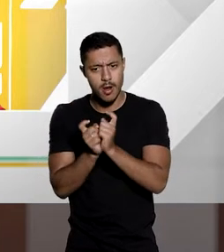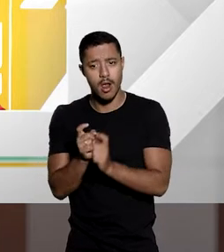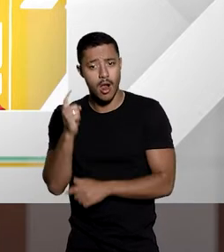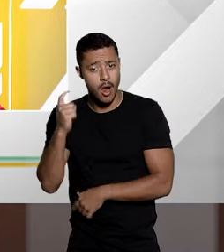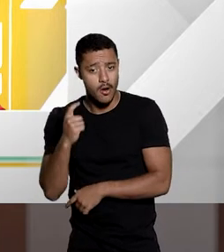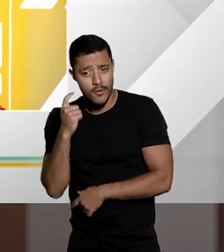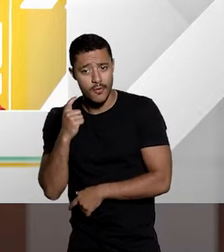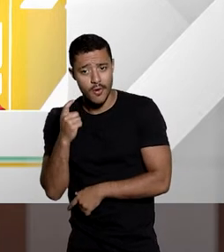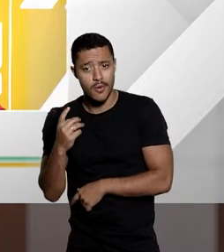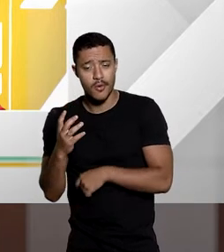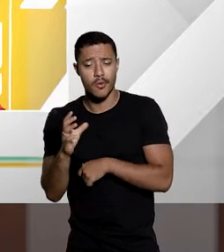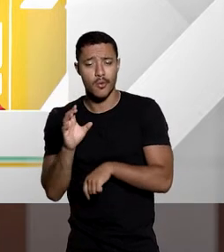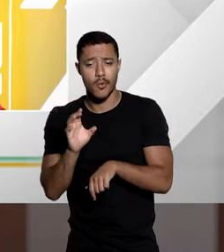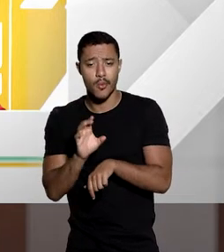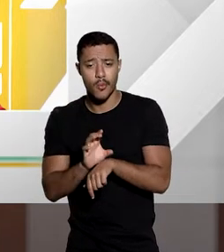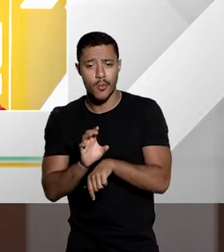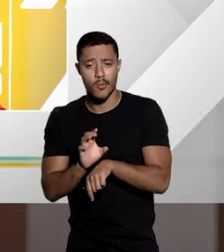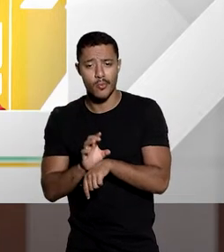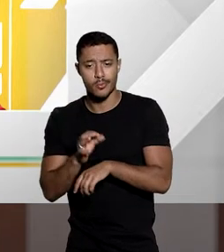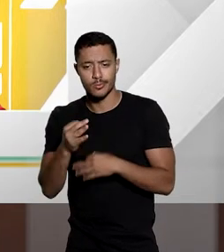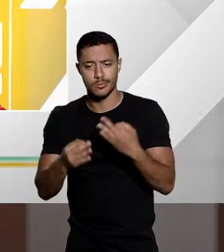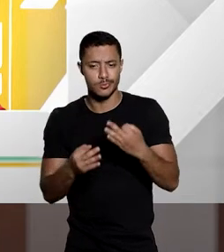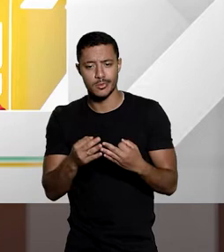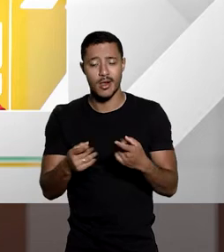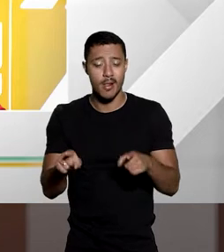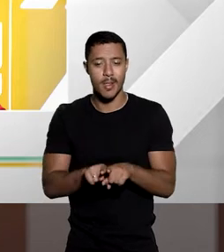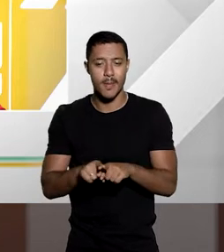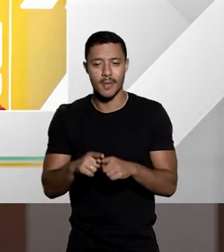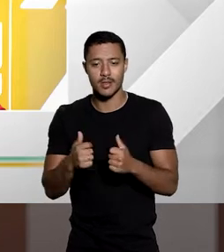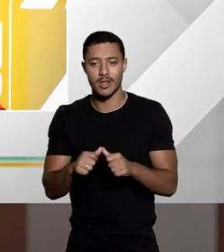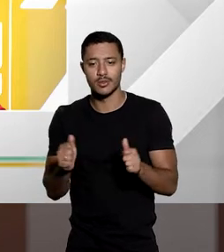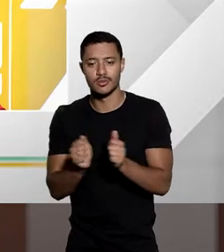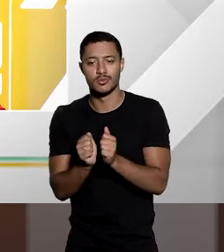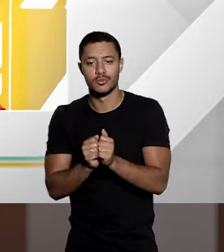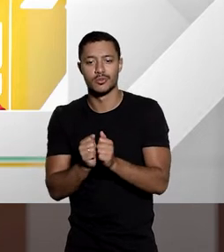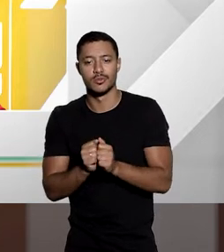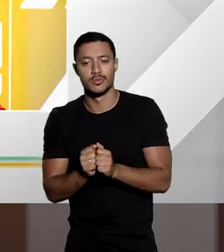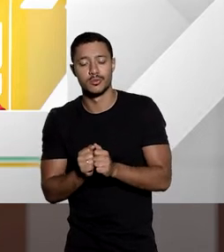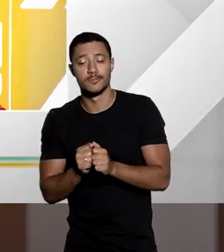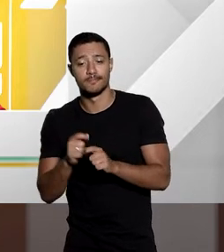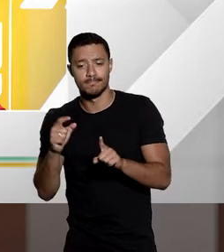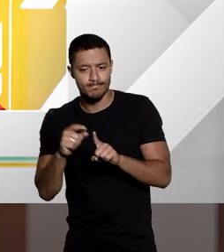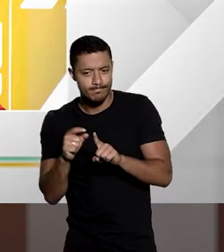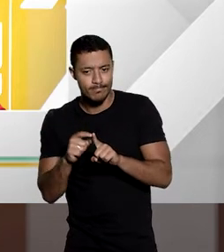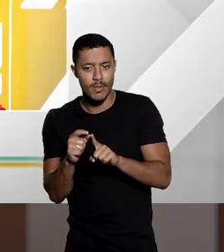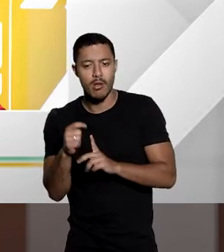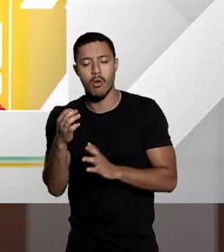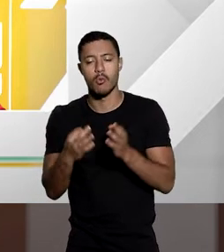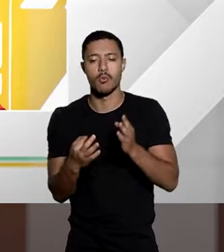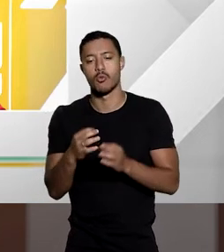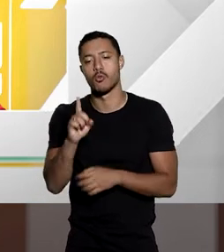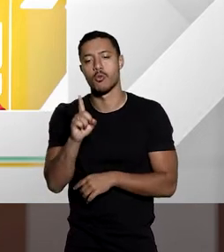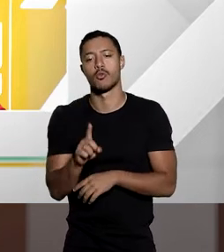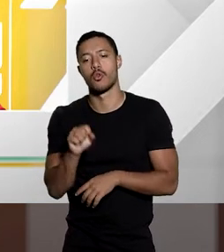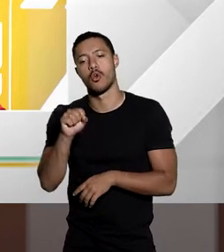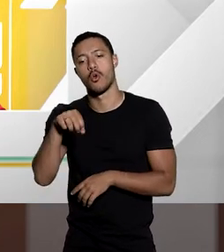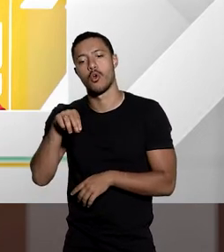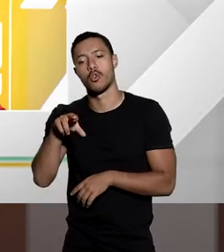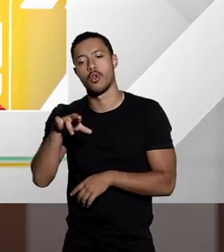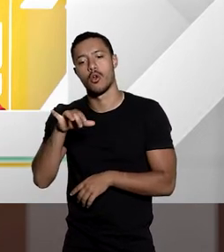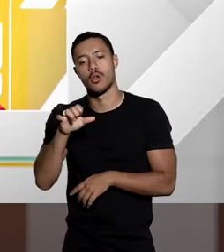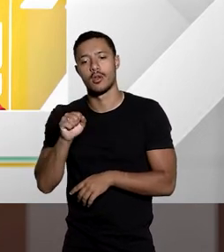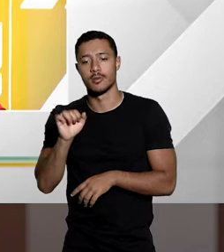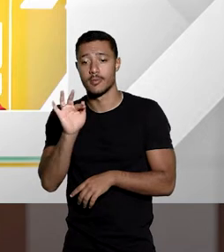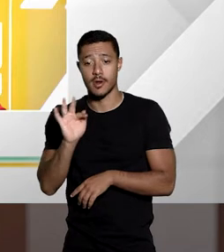área de consultoria jurídica. Ela também é membro da Academia Brasileira de Letras Jurídicas, doutora honoris causa